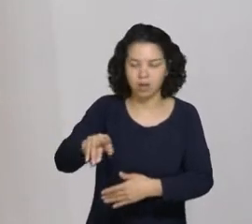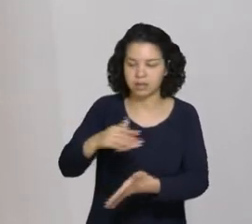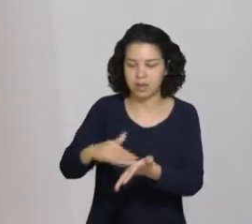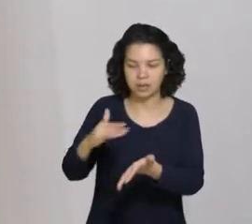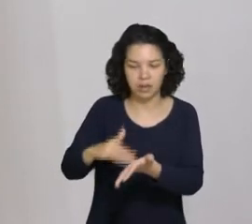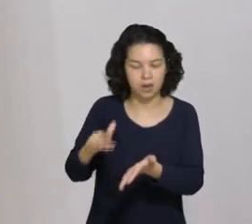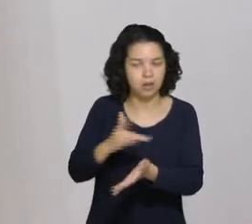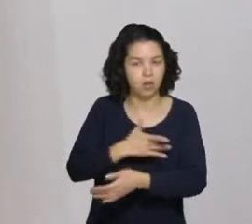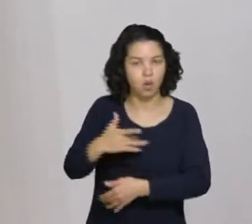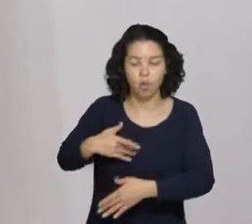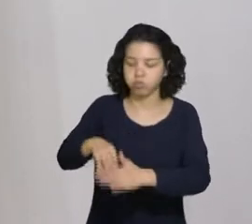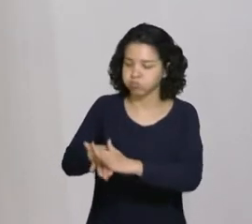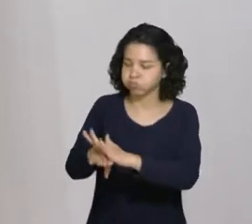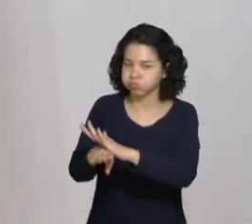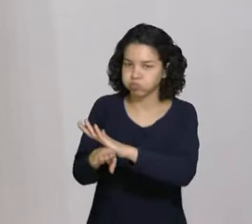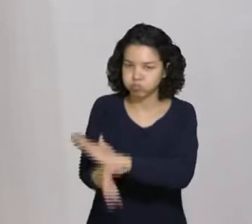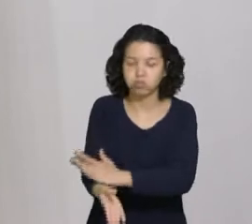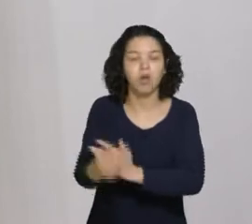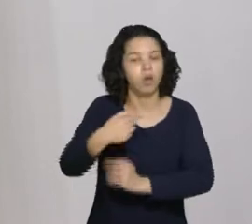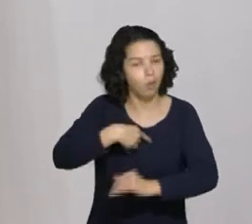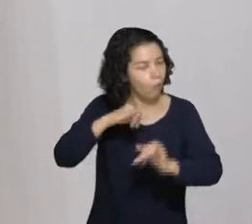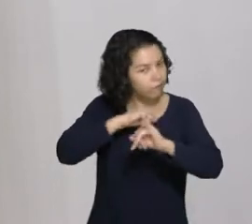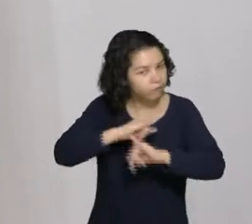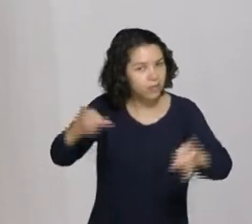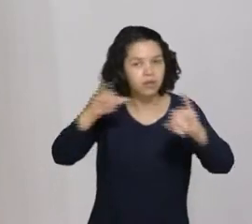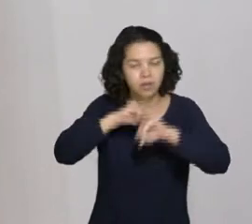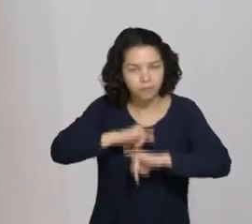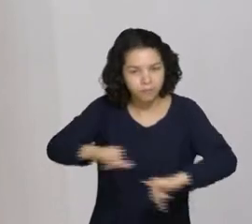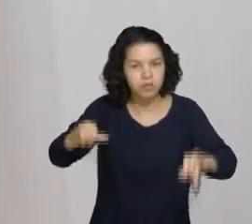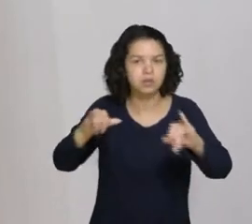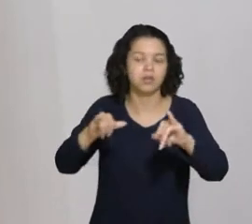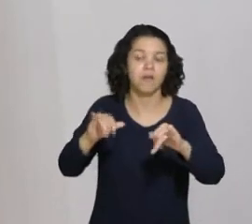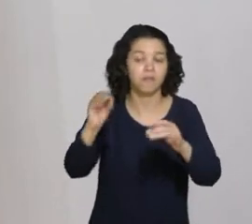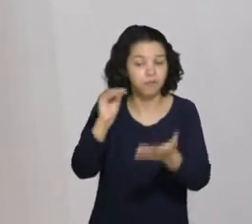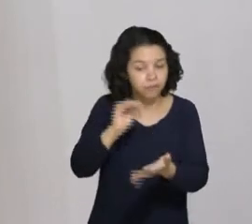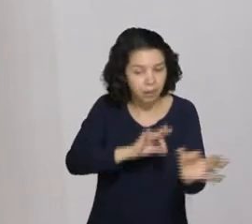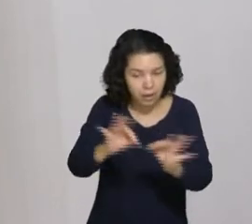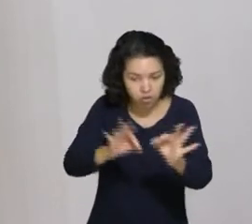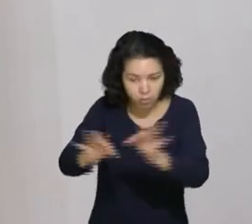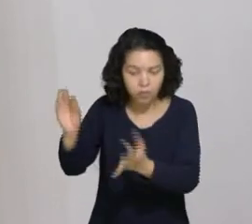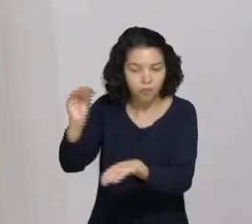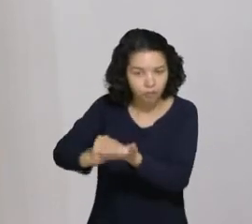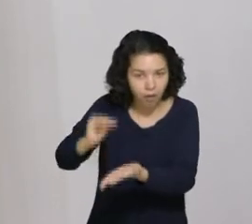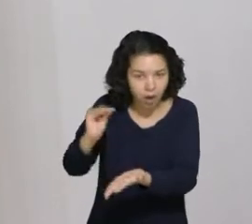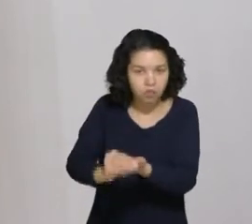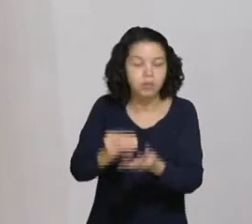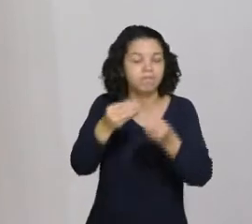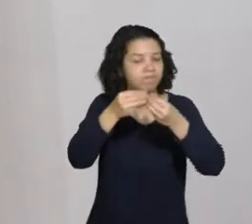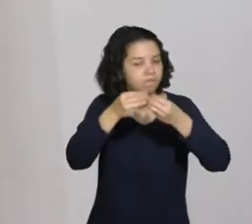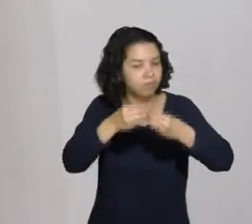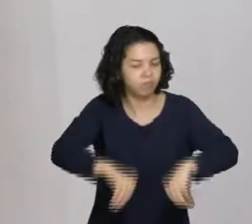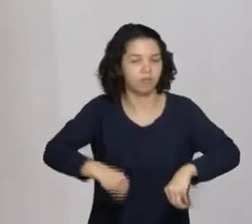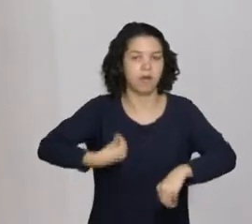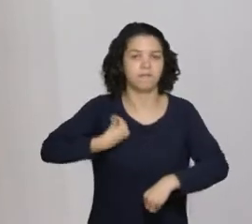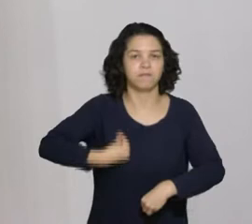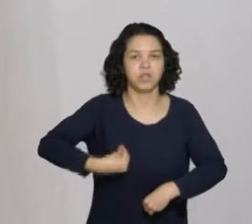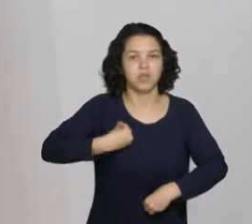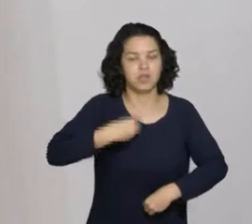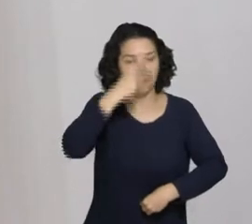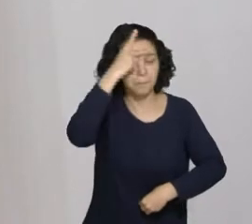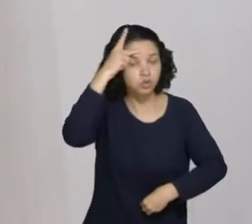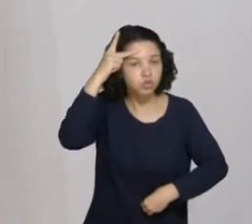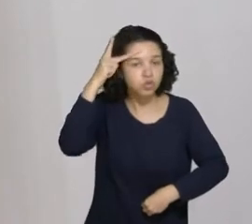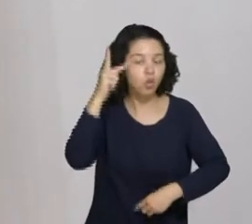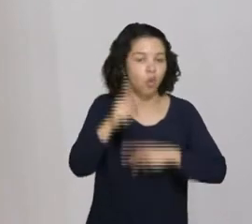cada caso de que a falta de o afeta a vida de milhares de catarinenses novamente